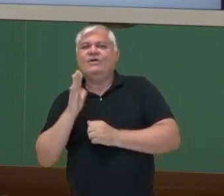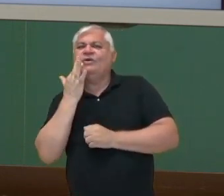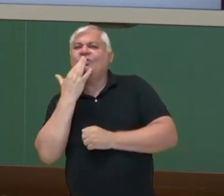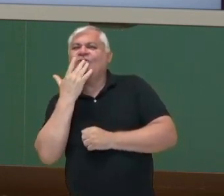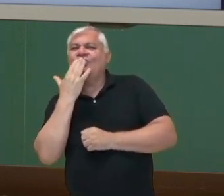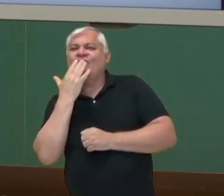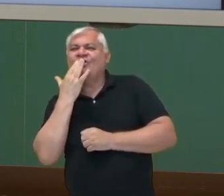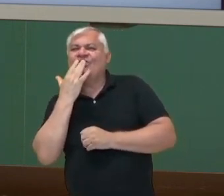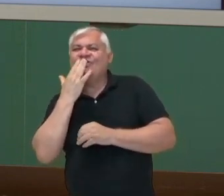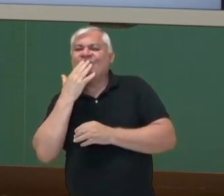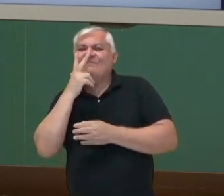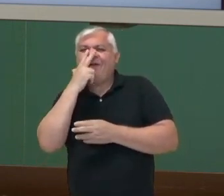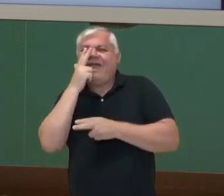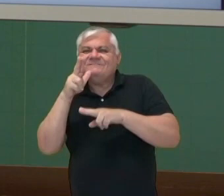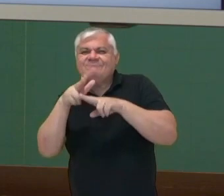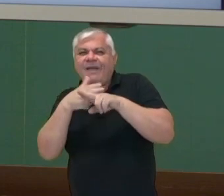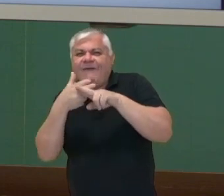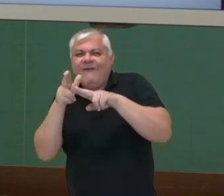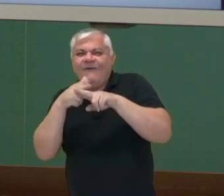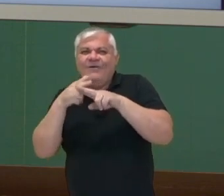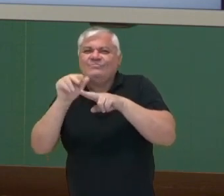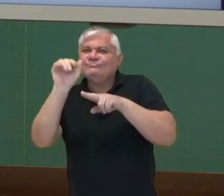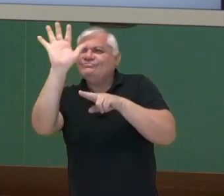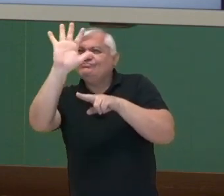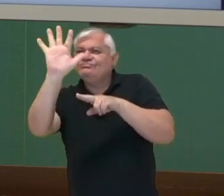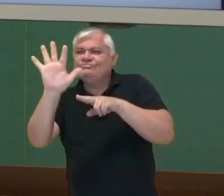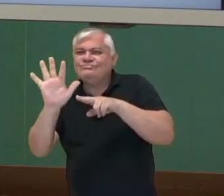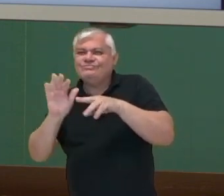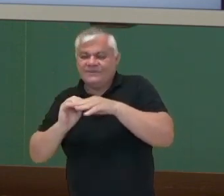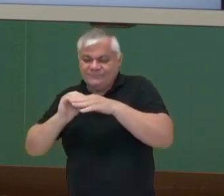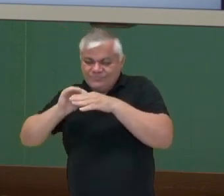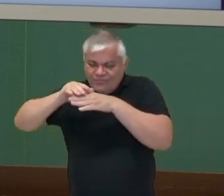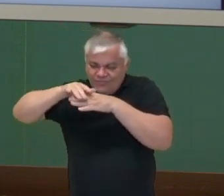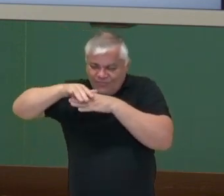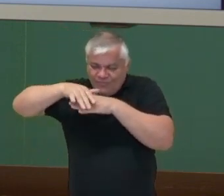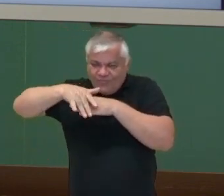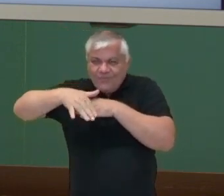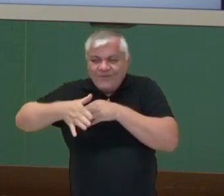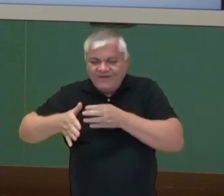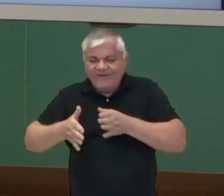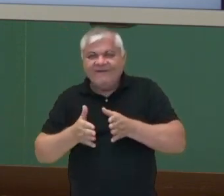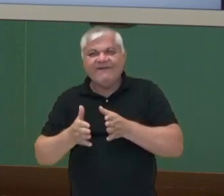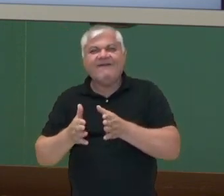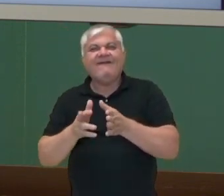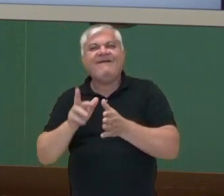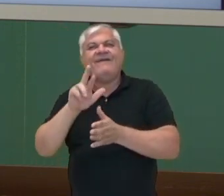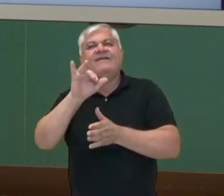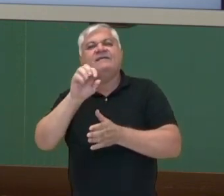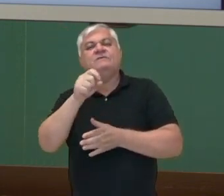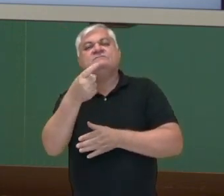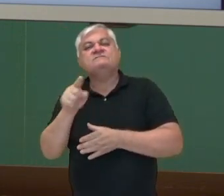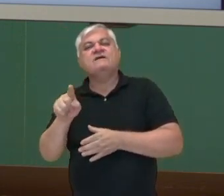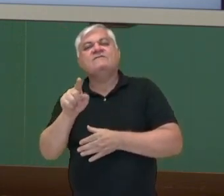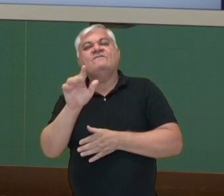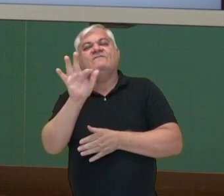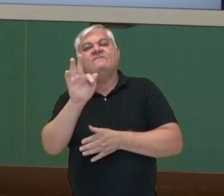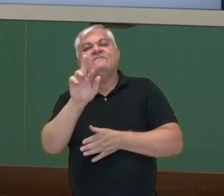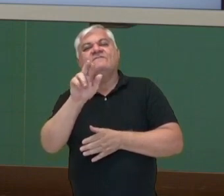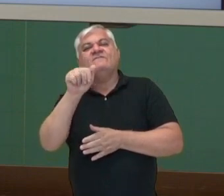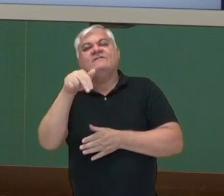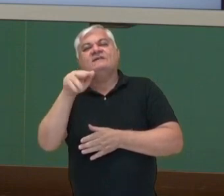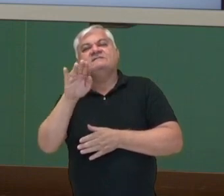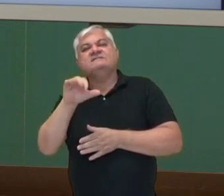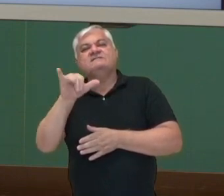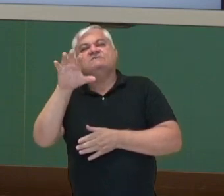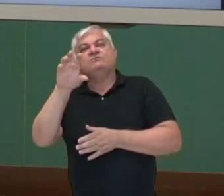destacamos ali as áreas de nascentes do Rio São Francisco. Então, um pedaço da bacia hidrográfica do Rio São Francisco é da região